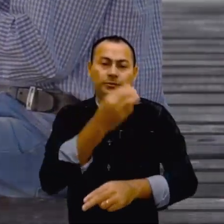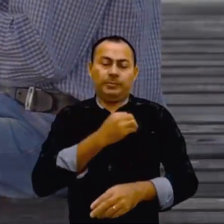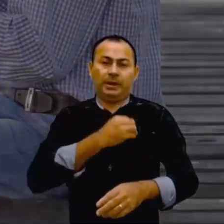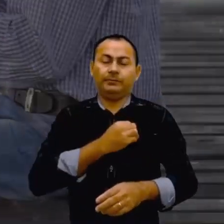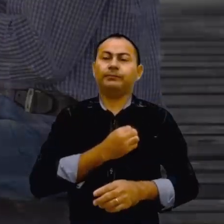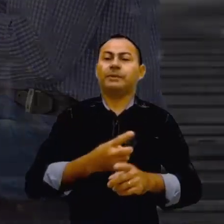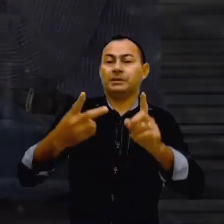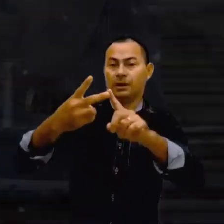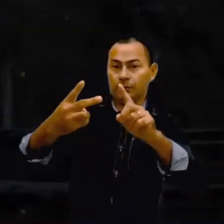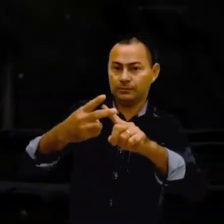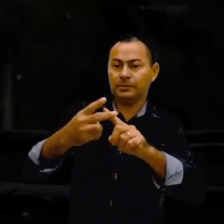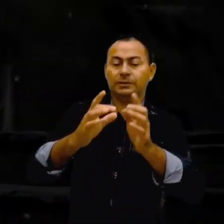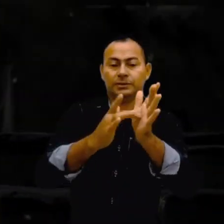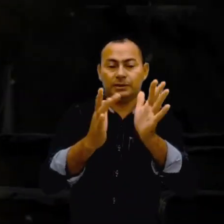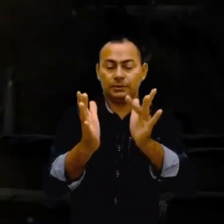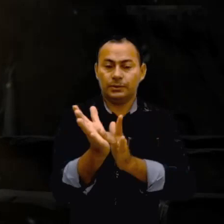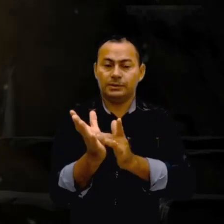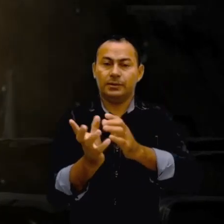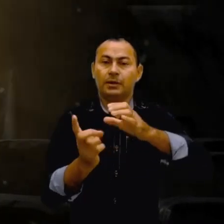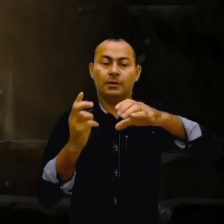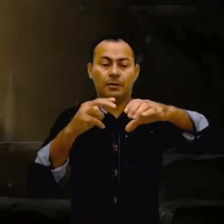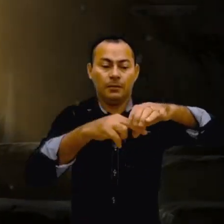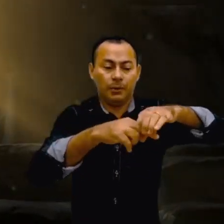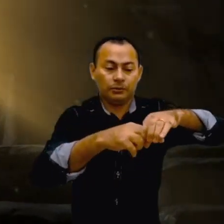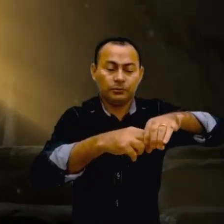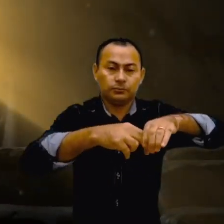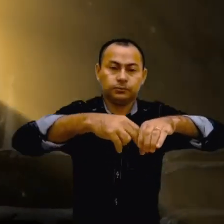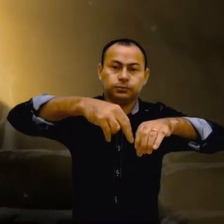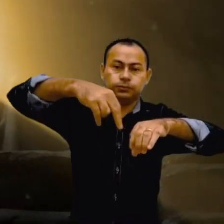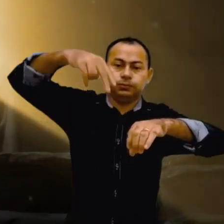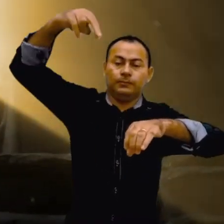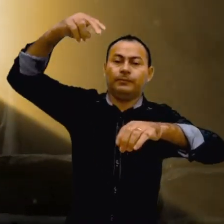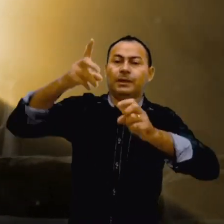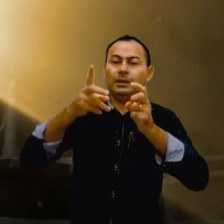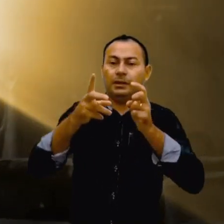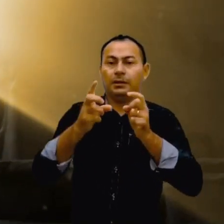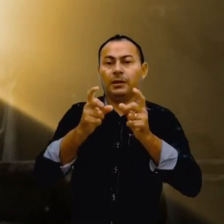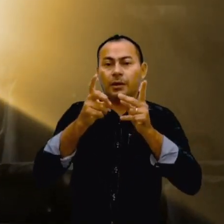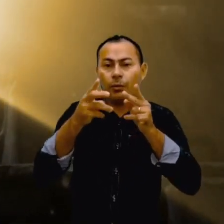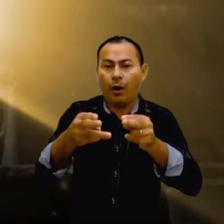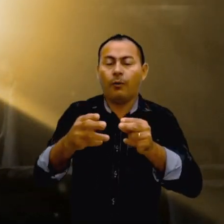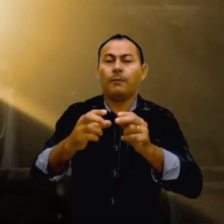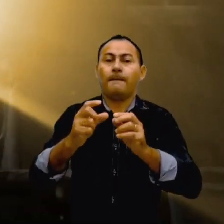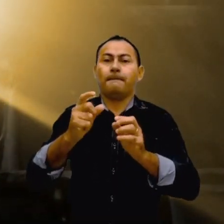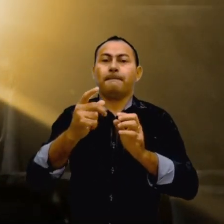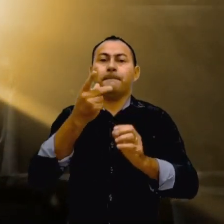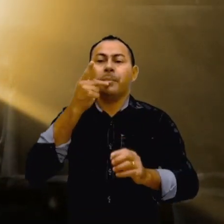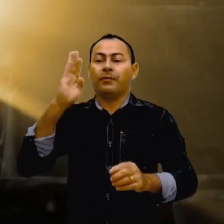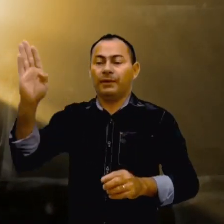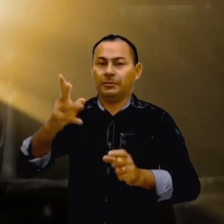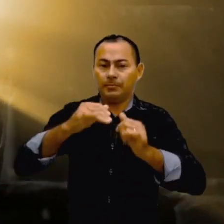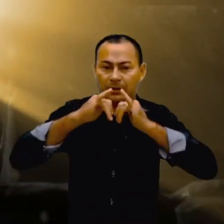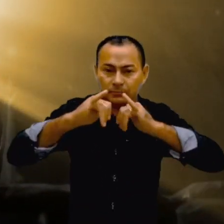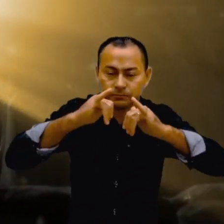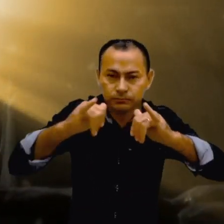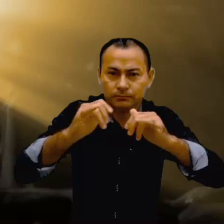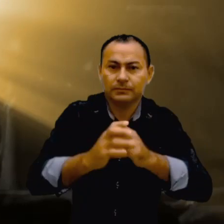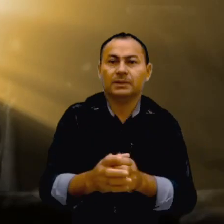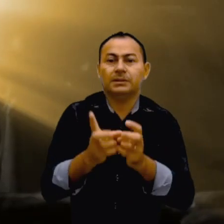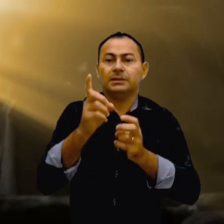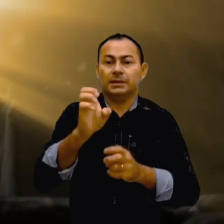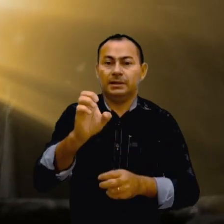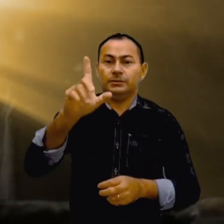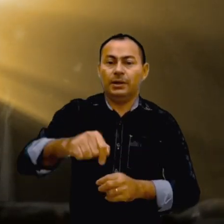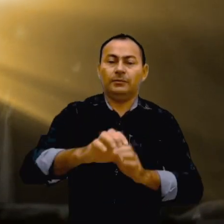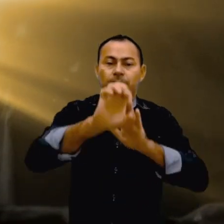segundo lugar, Jesus Cristo levantou dentre os mortos, como os profetas previram. Isso é o